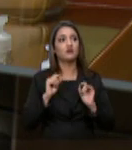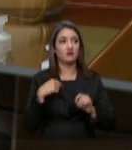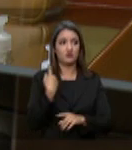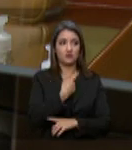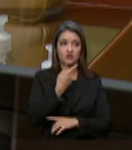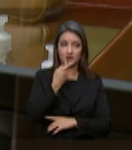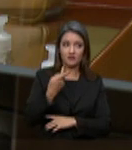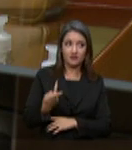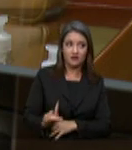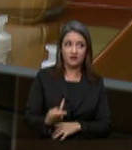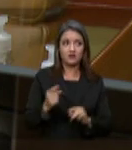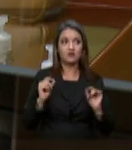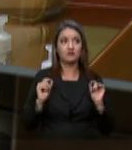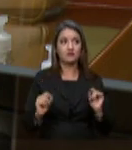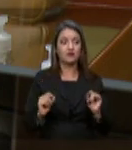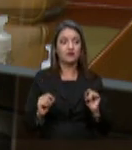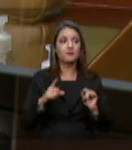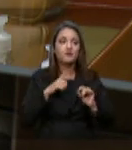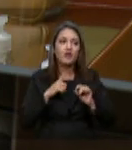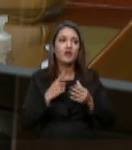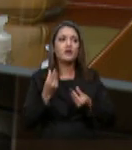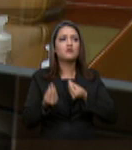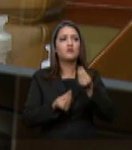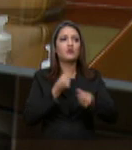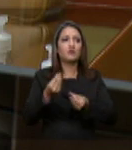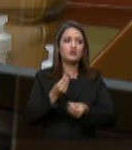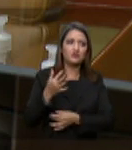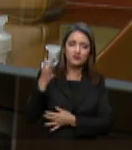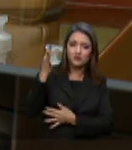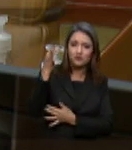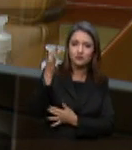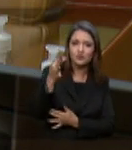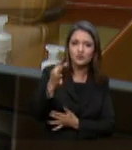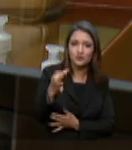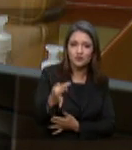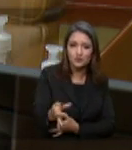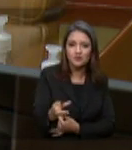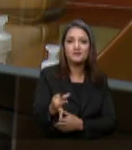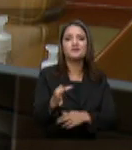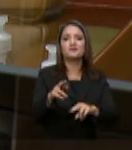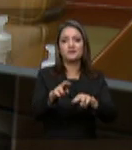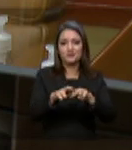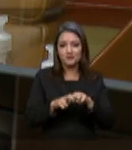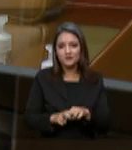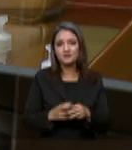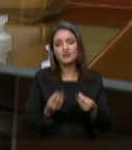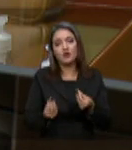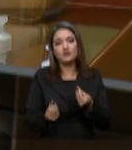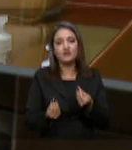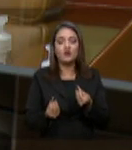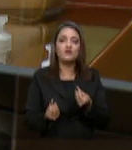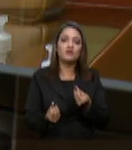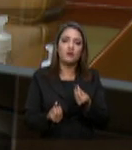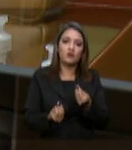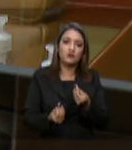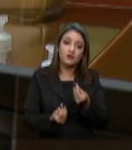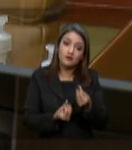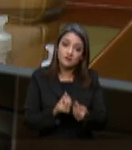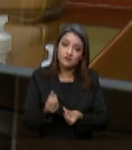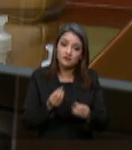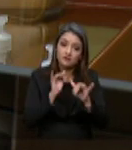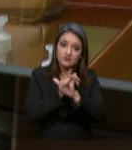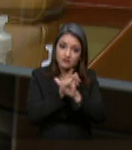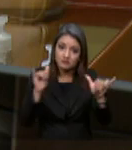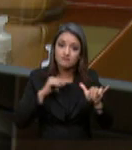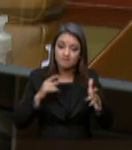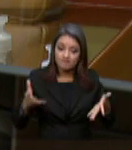estamos falando de projeções que pela forma com que foi divulgada chega uma